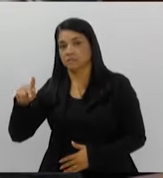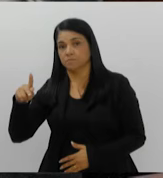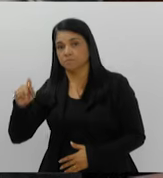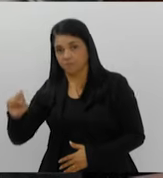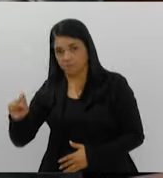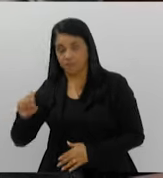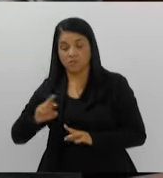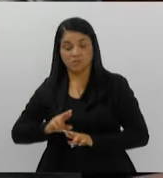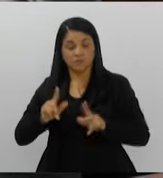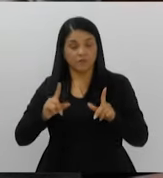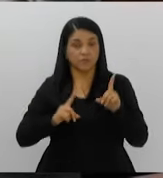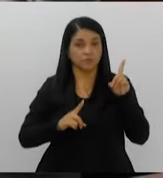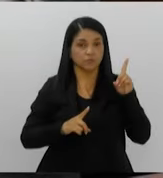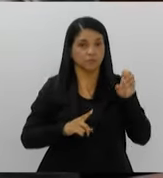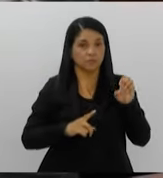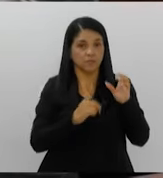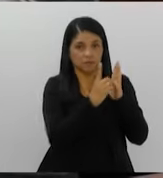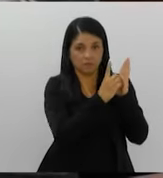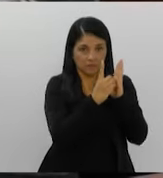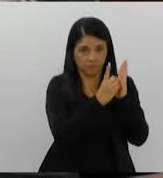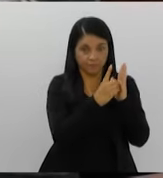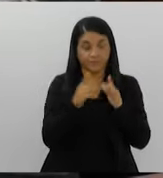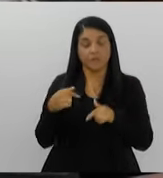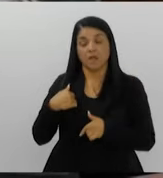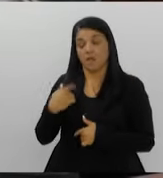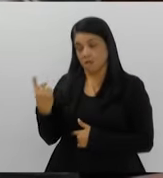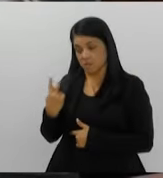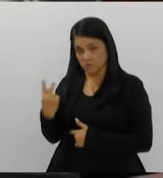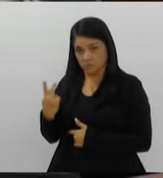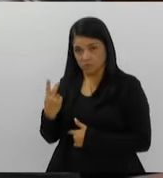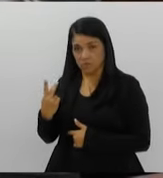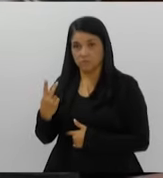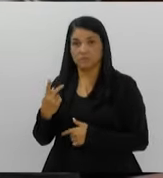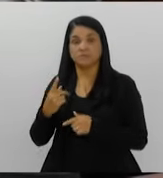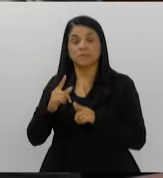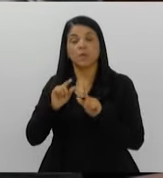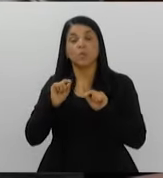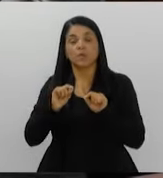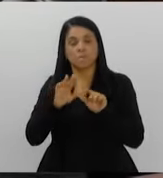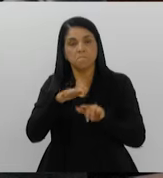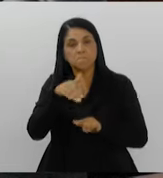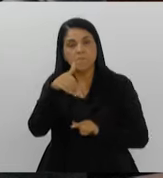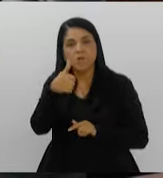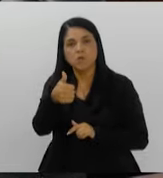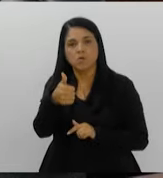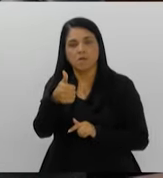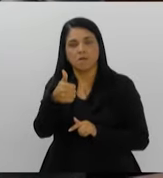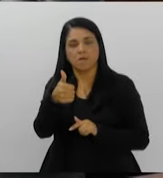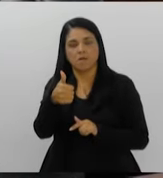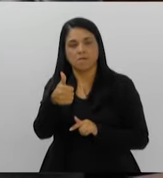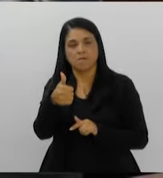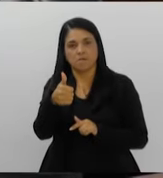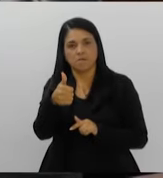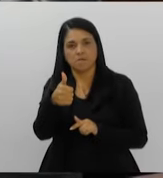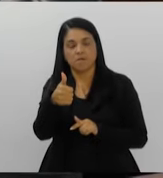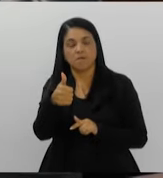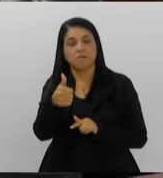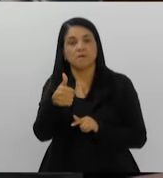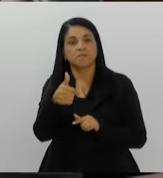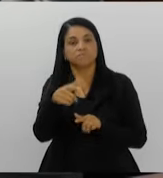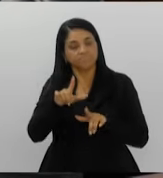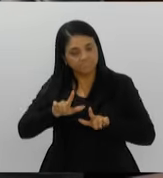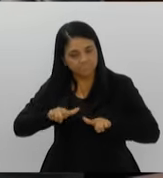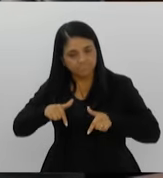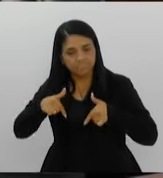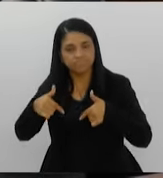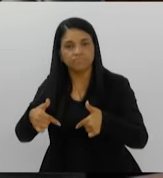tanto minha quanto o deputado Alan Lopes, que aqui está conosco, é no sentido de aprimorar a brilhante e corajosa